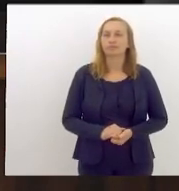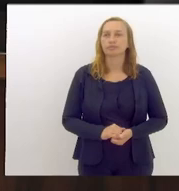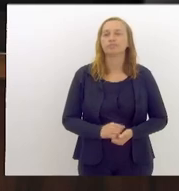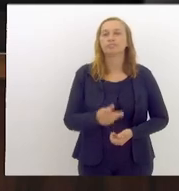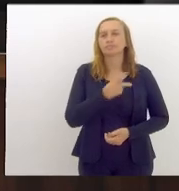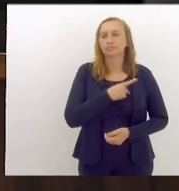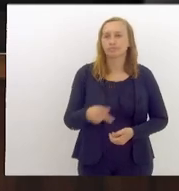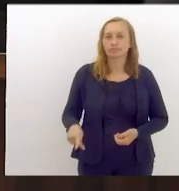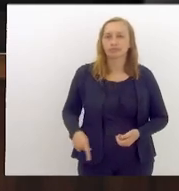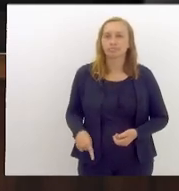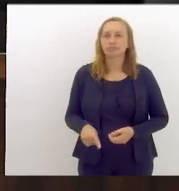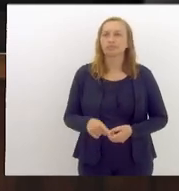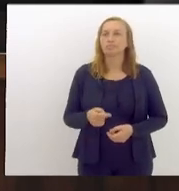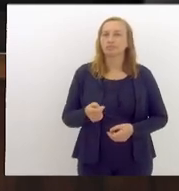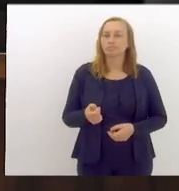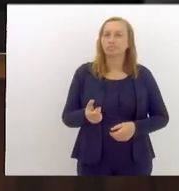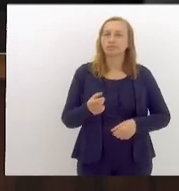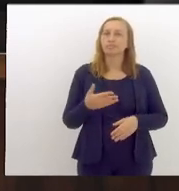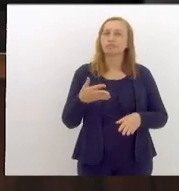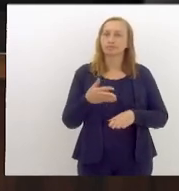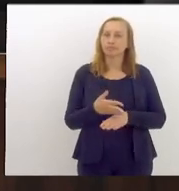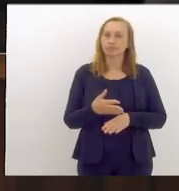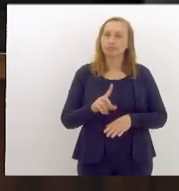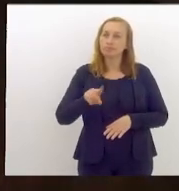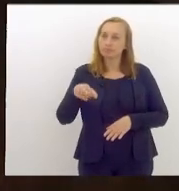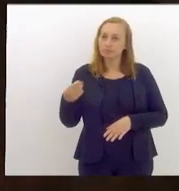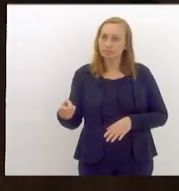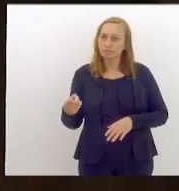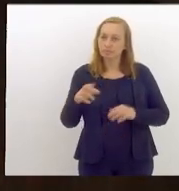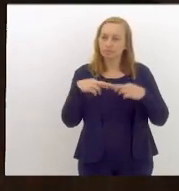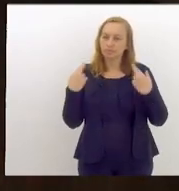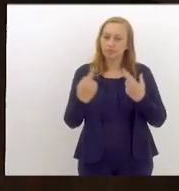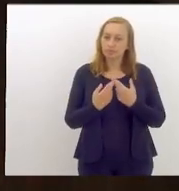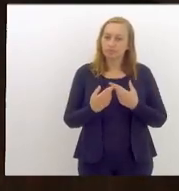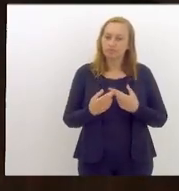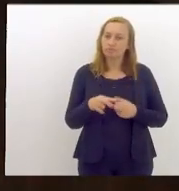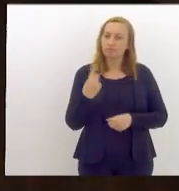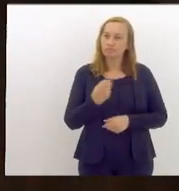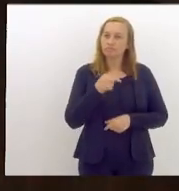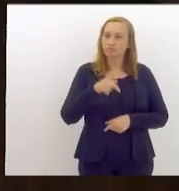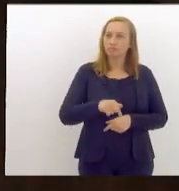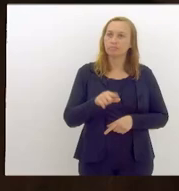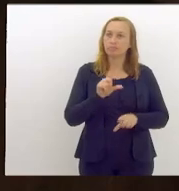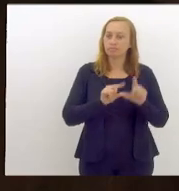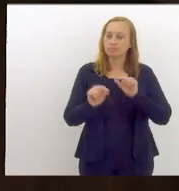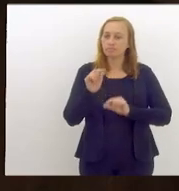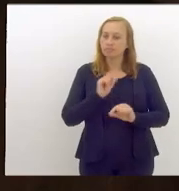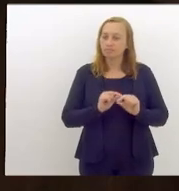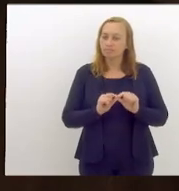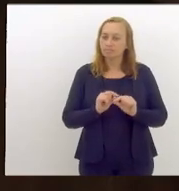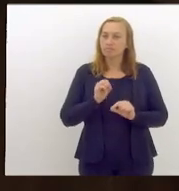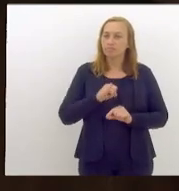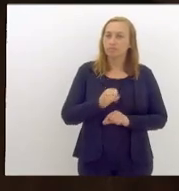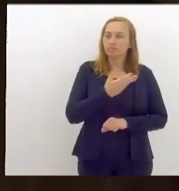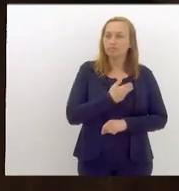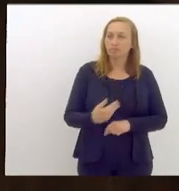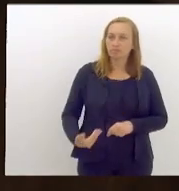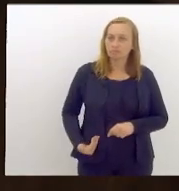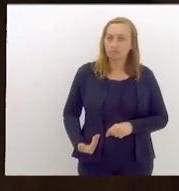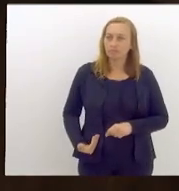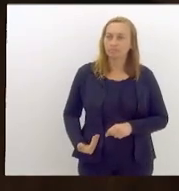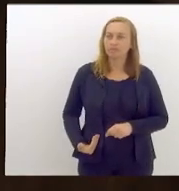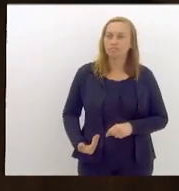Presidente daqui a pouco vai entrar uma outra sessão e nós vamos estar aqui decidindo se o governador